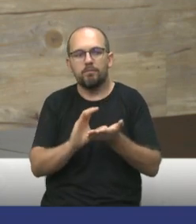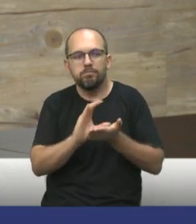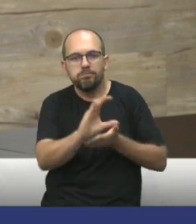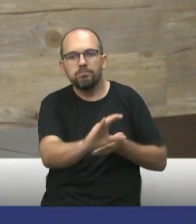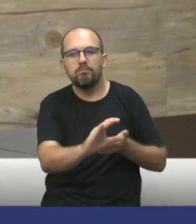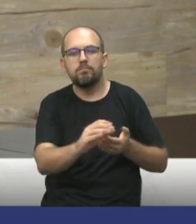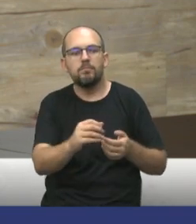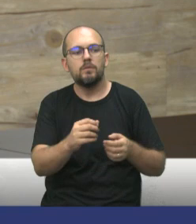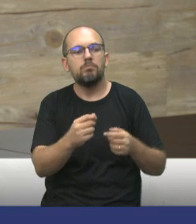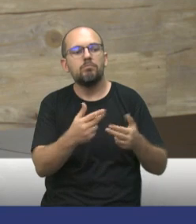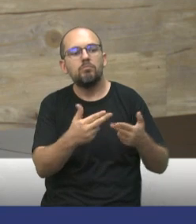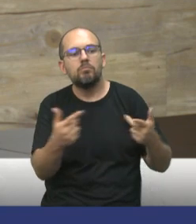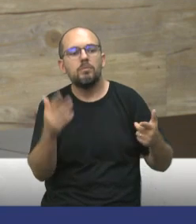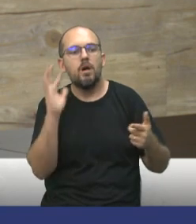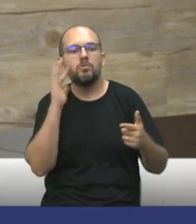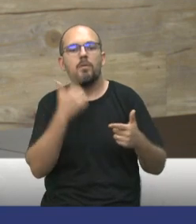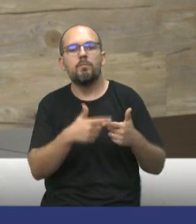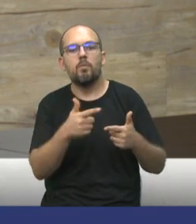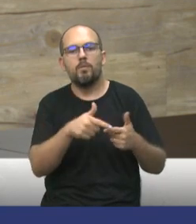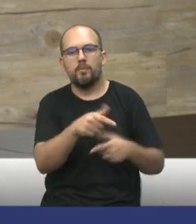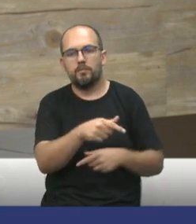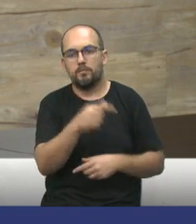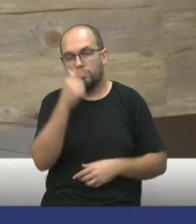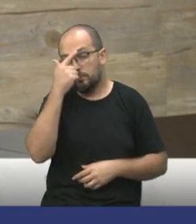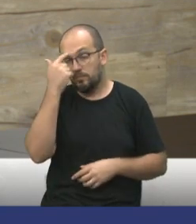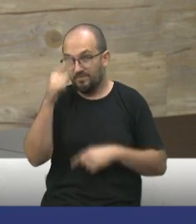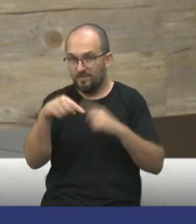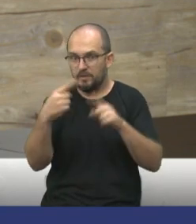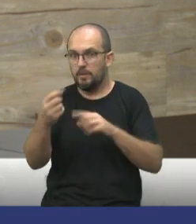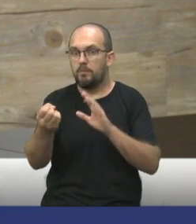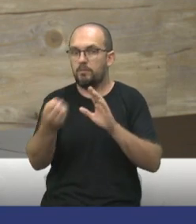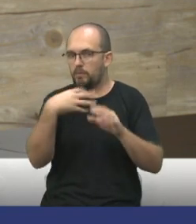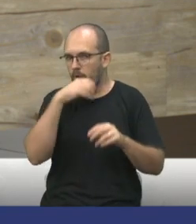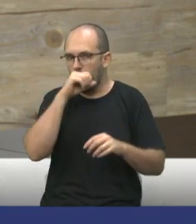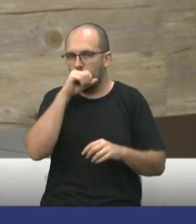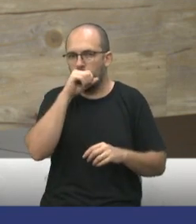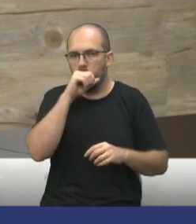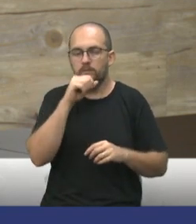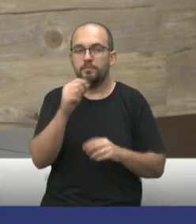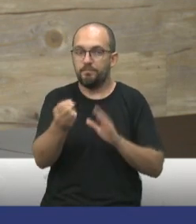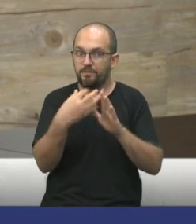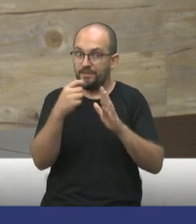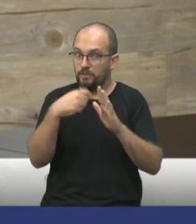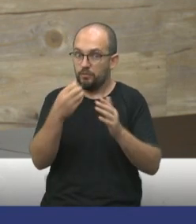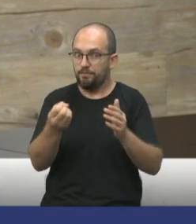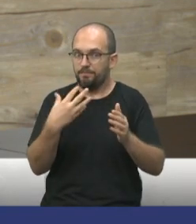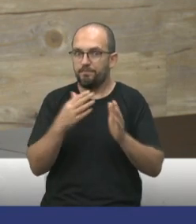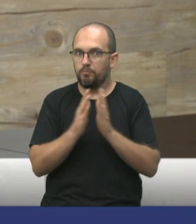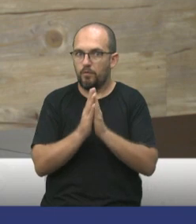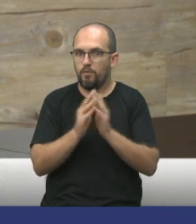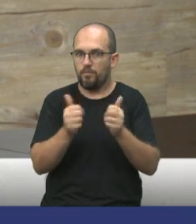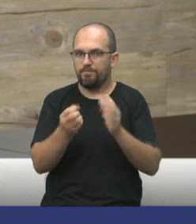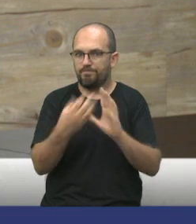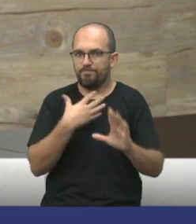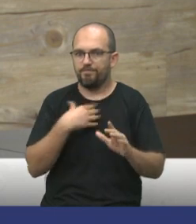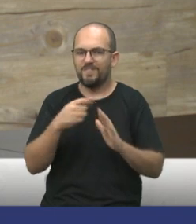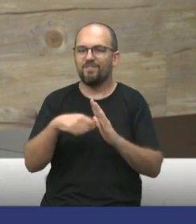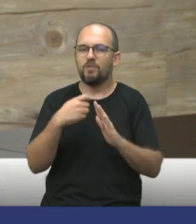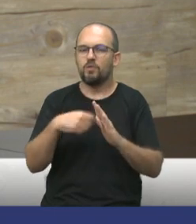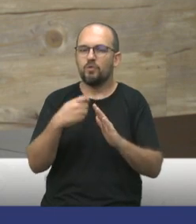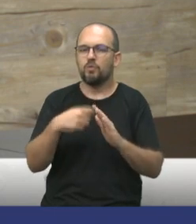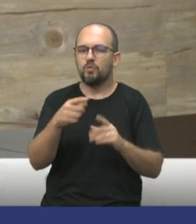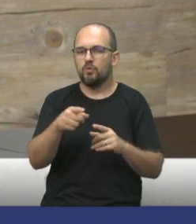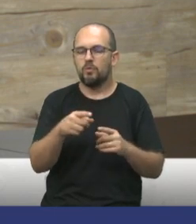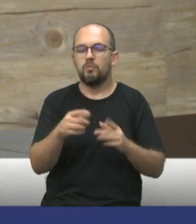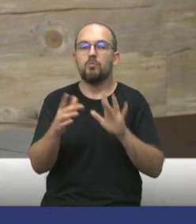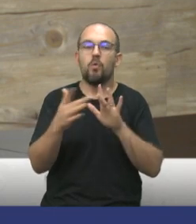poder sanar esse problema. Então, depois você passa, por favor, para a gente essas filmagens, o